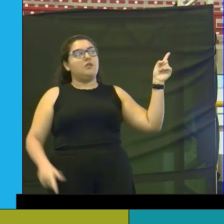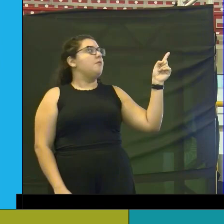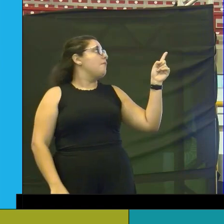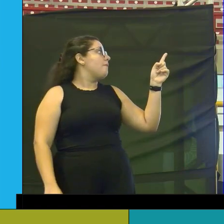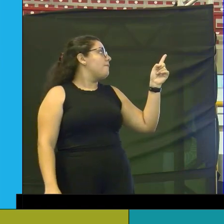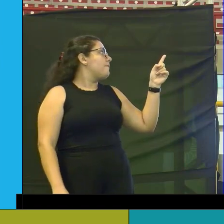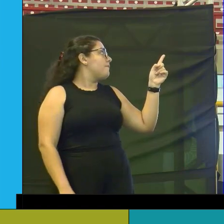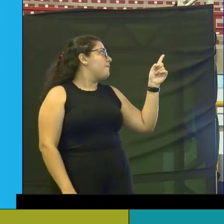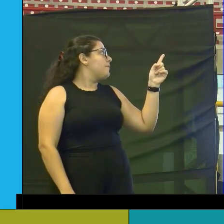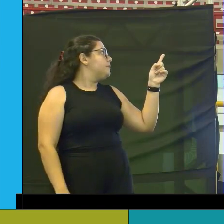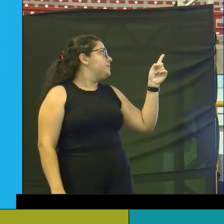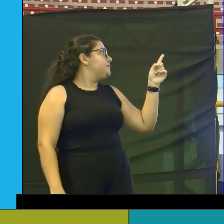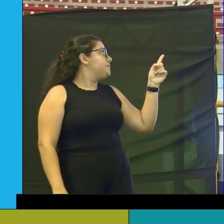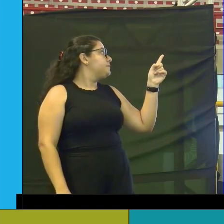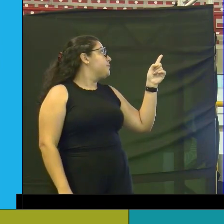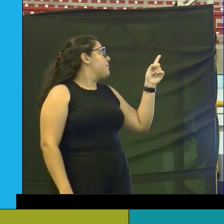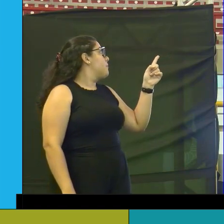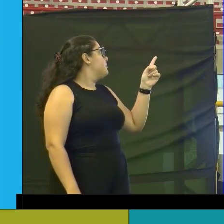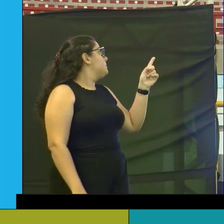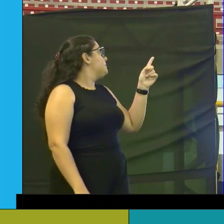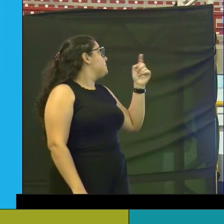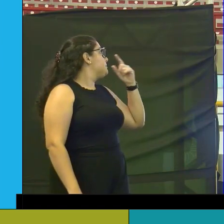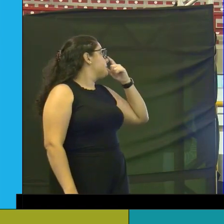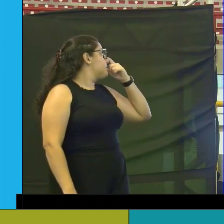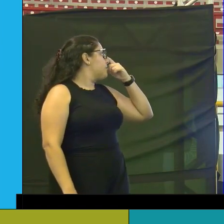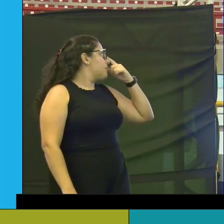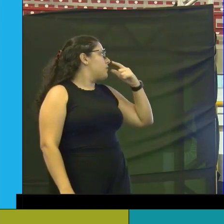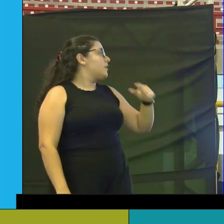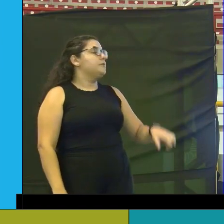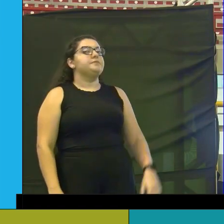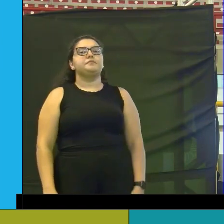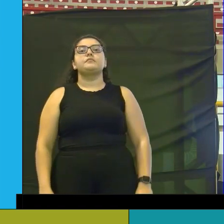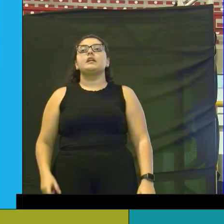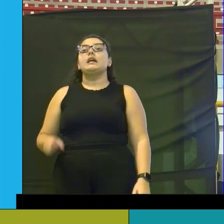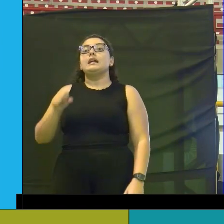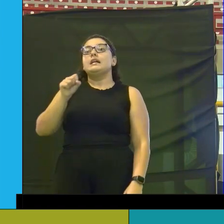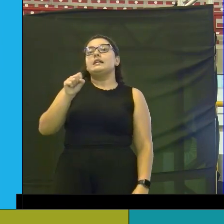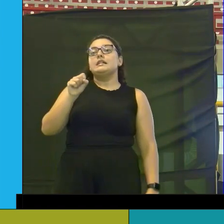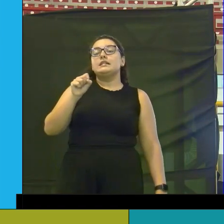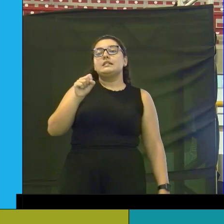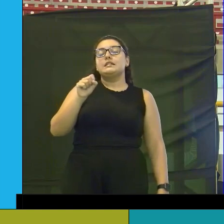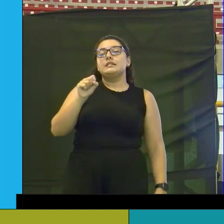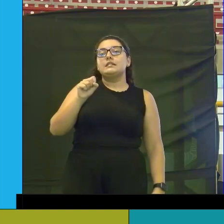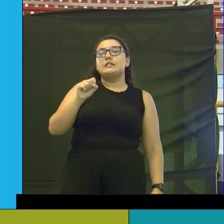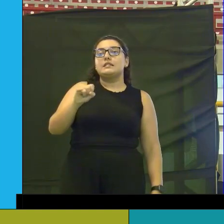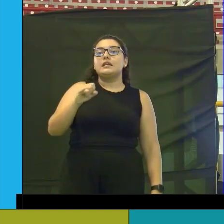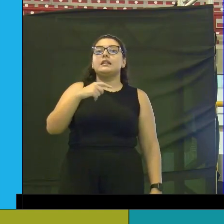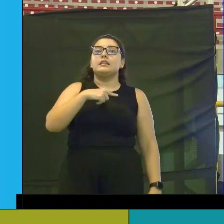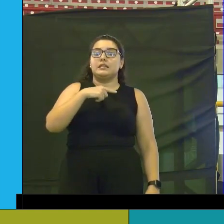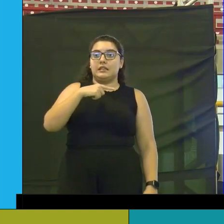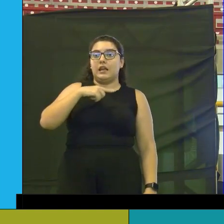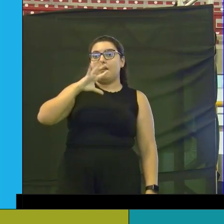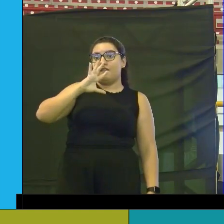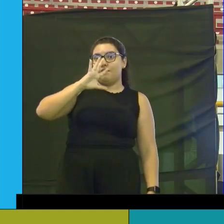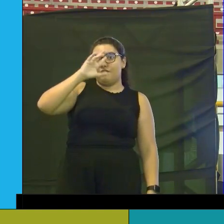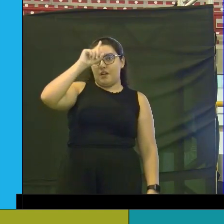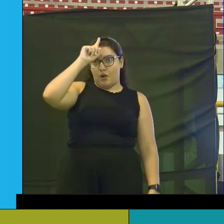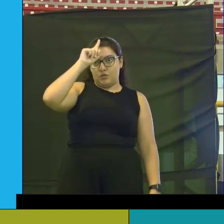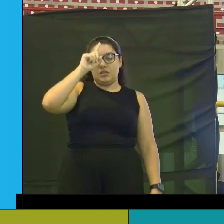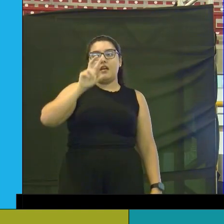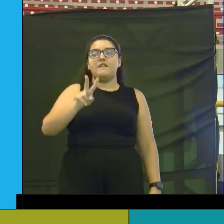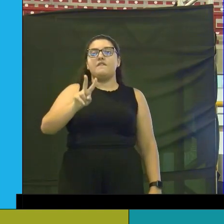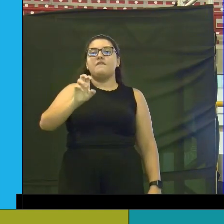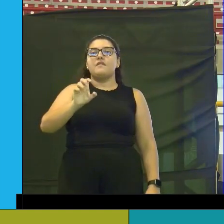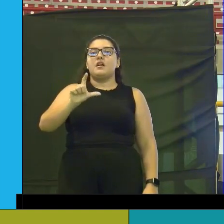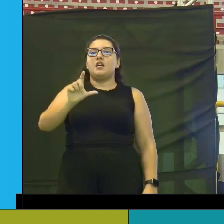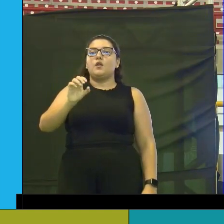3 equações que vocês estão vendo aqui no quadro, ó. Certo? A primeira é para calcular quem? A velocidade em função